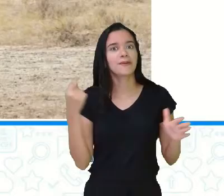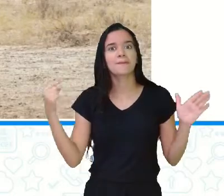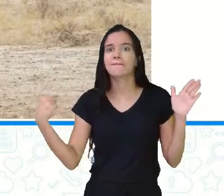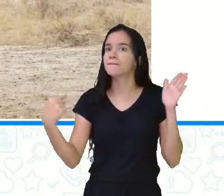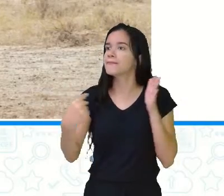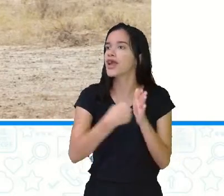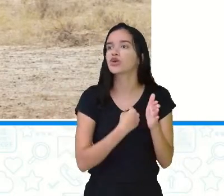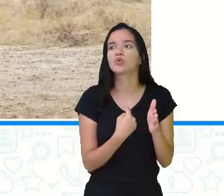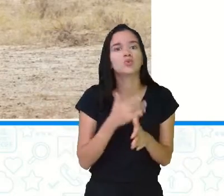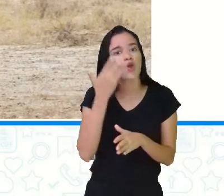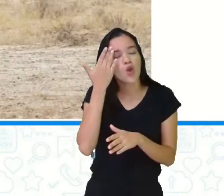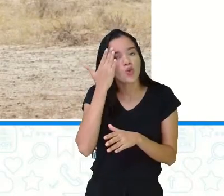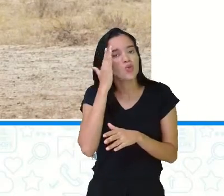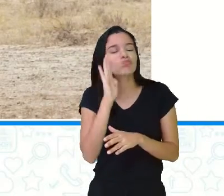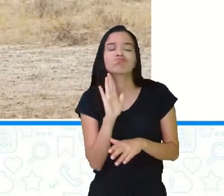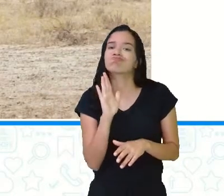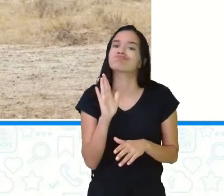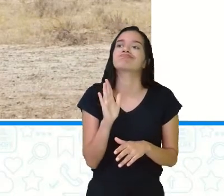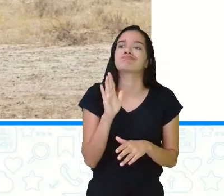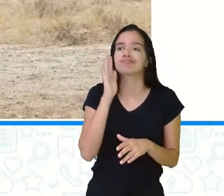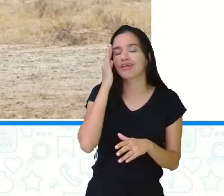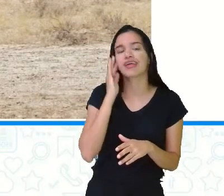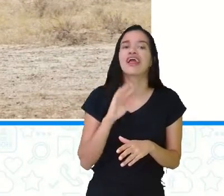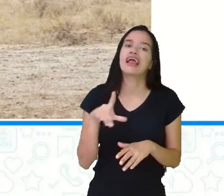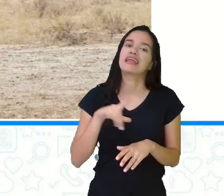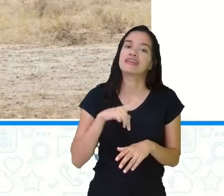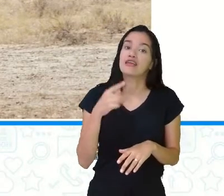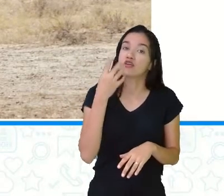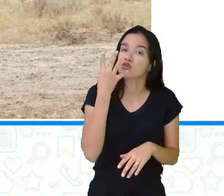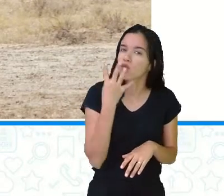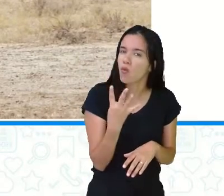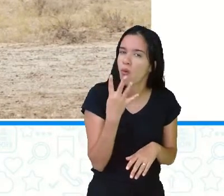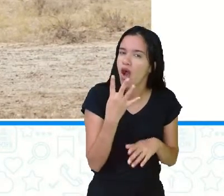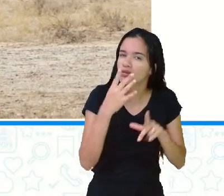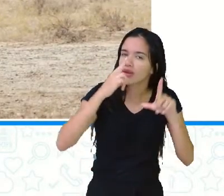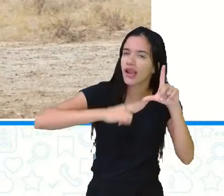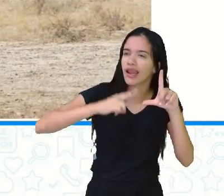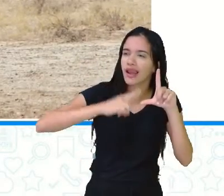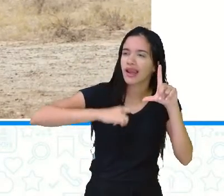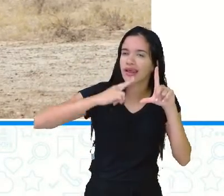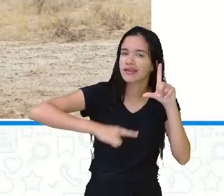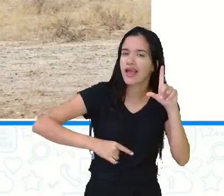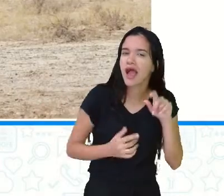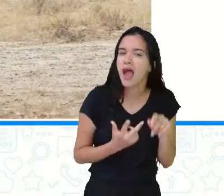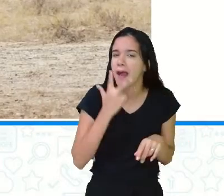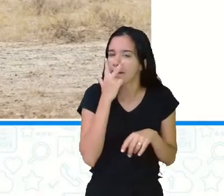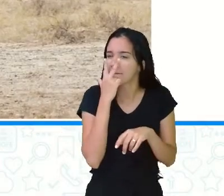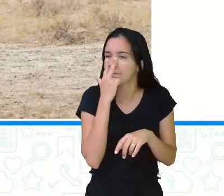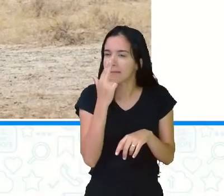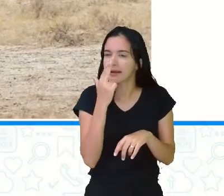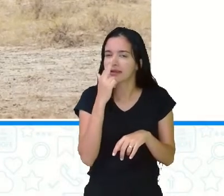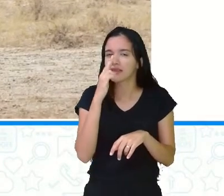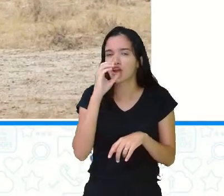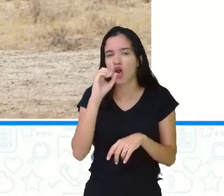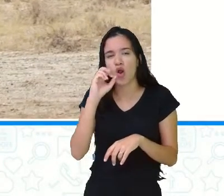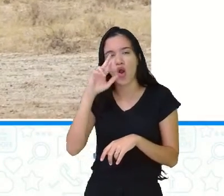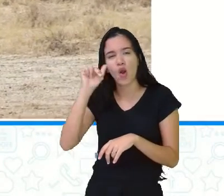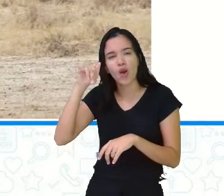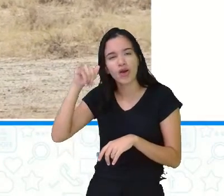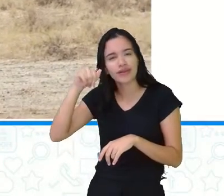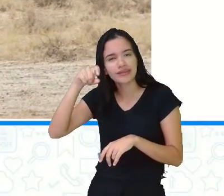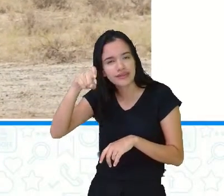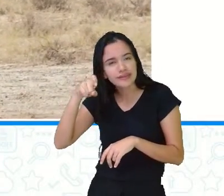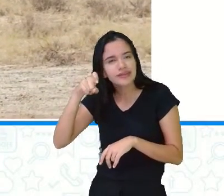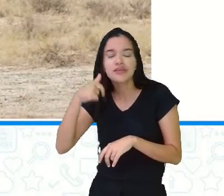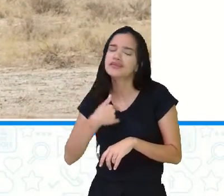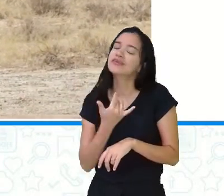desse que eu não consegui gravar, tem 4 letrinhas, viu? Você vai pesquisar. Parece com a palavra ônix, mas é órix, um nomezinho assim. Vocês